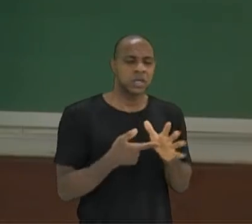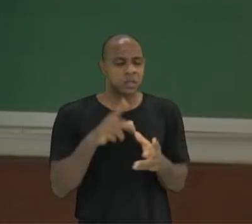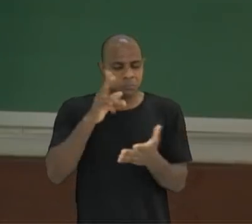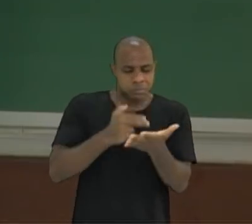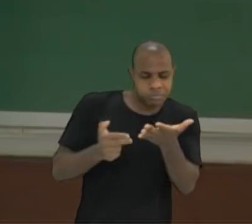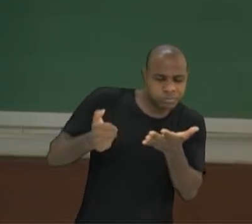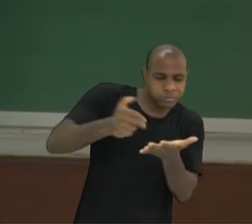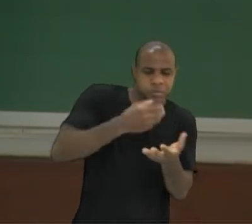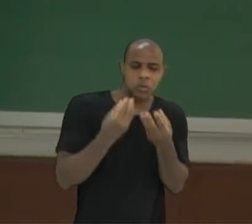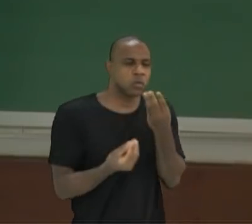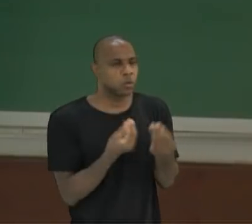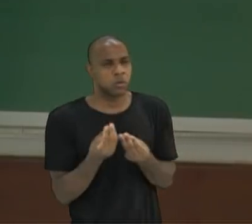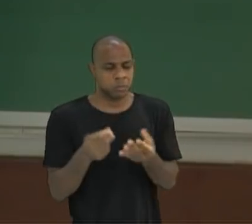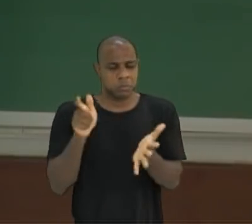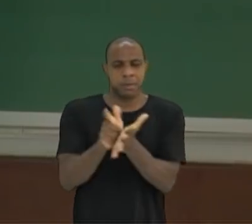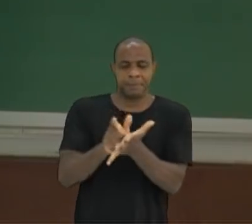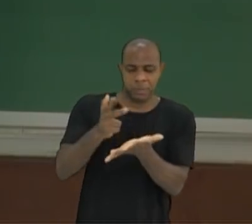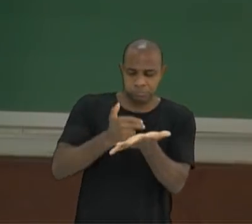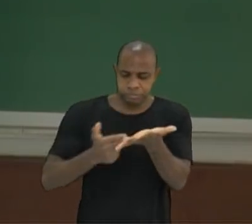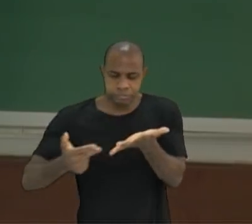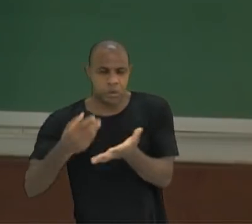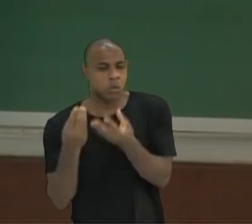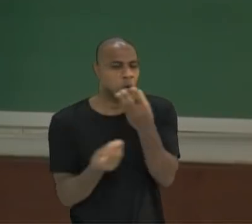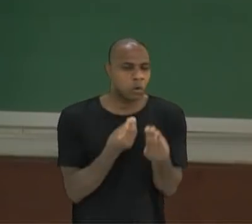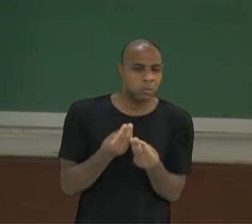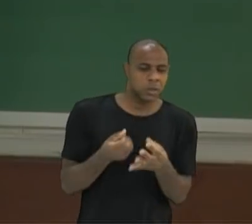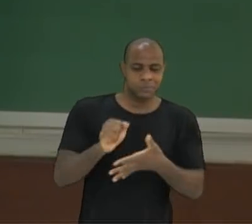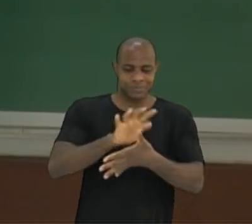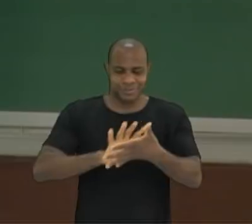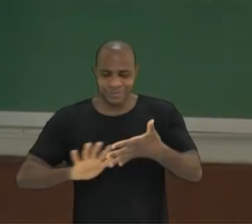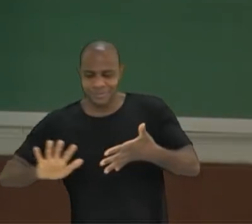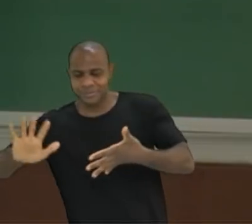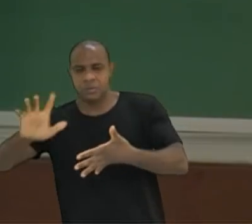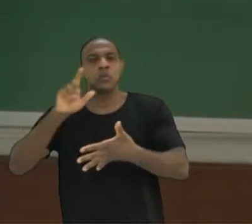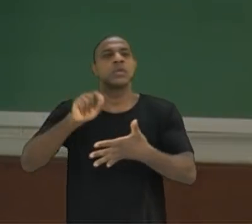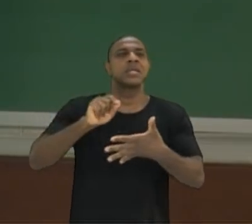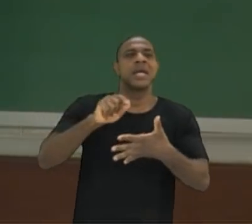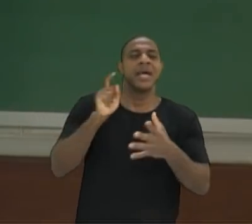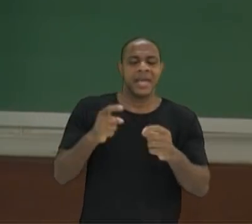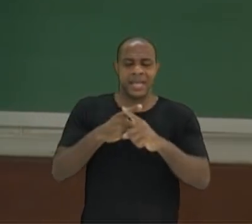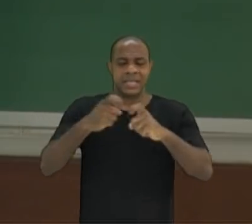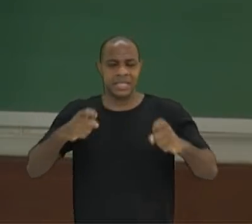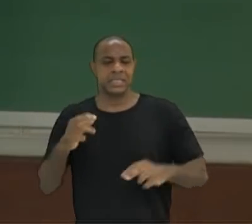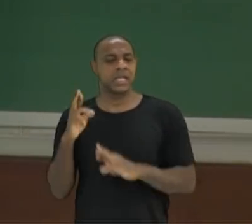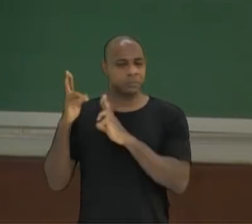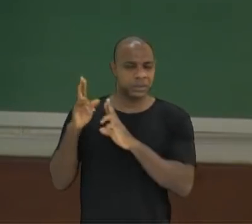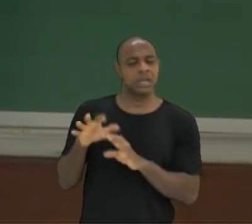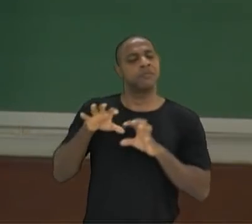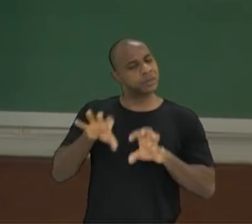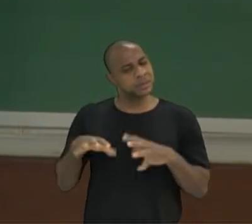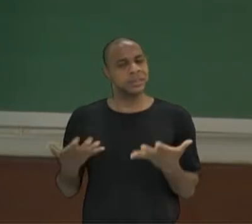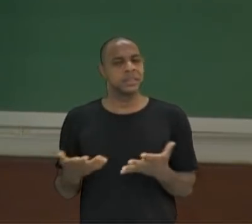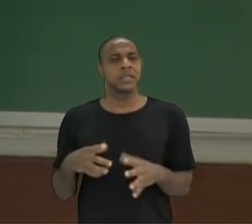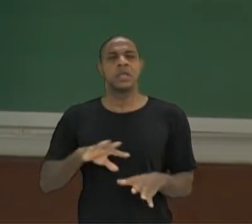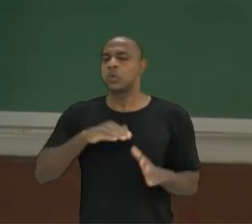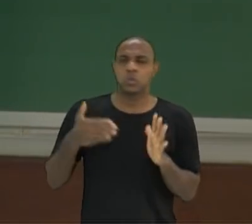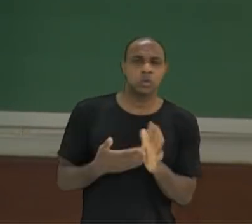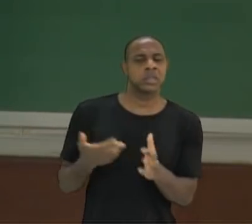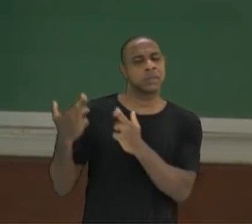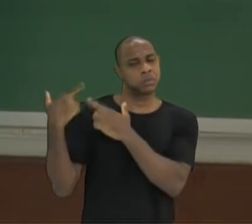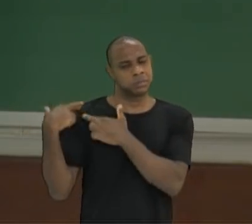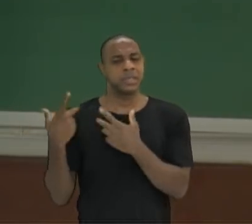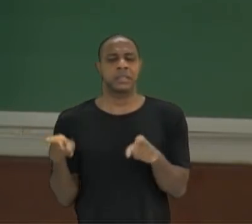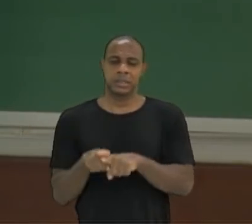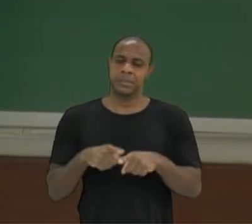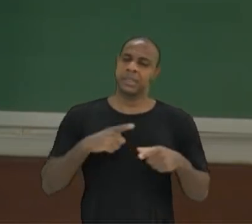reproduzir isso no papel. E a cartografia é a ciência responsável por isso, com todas as suas